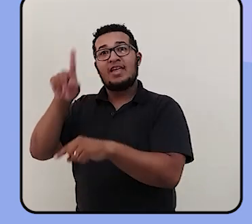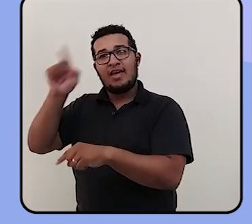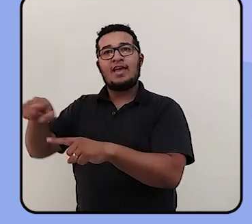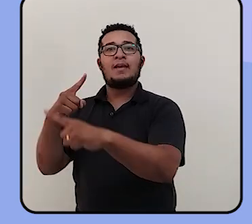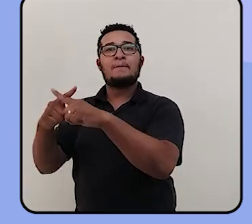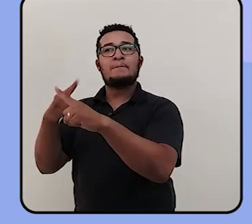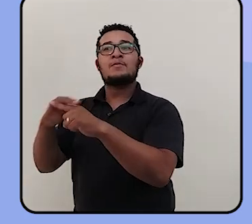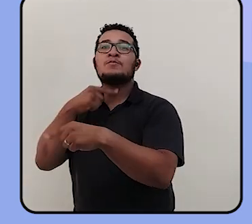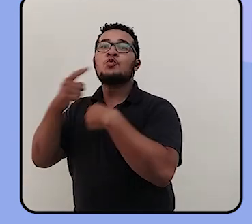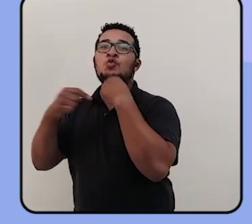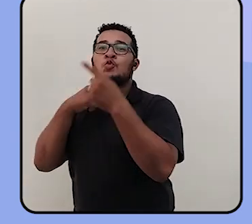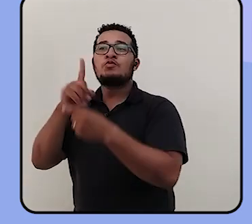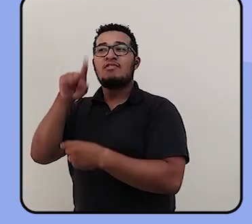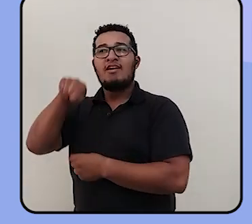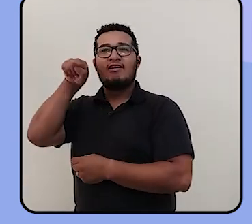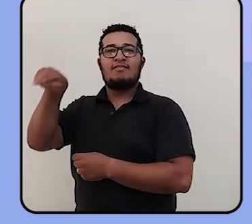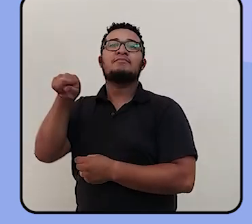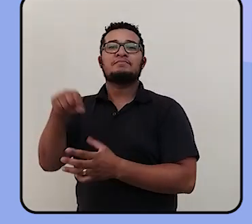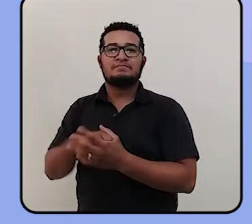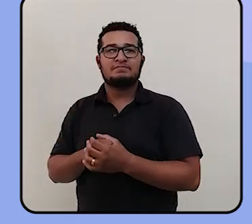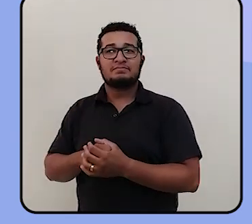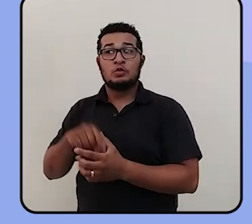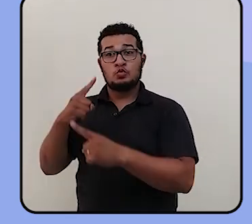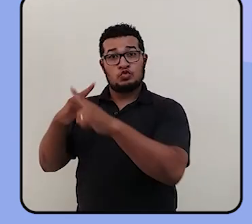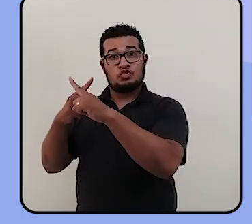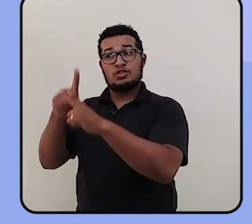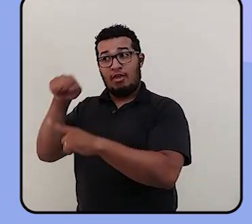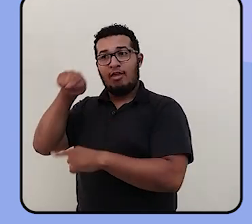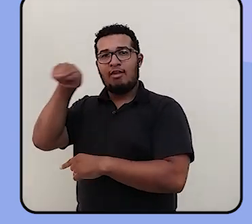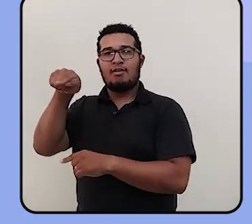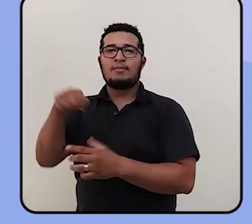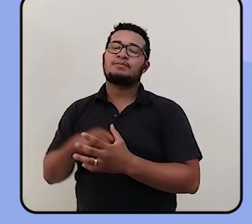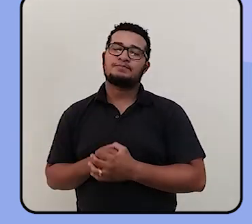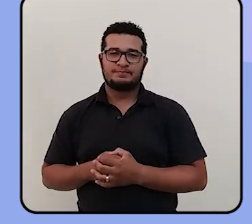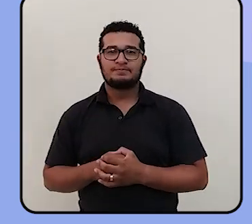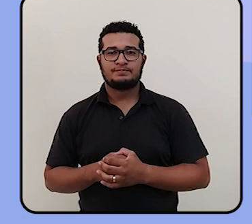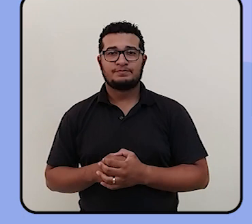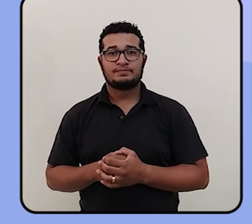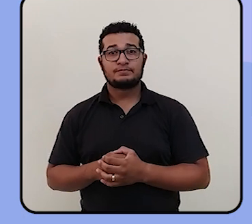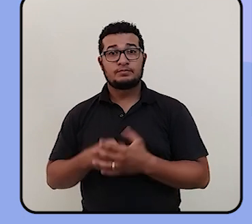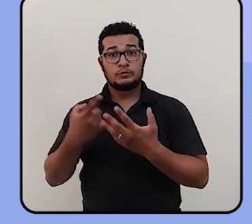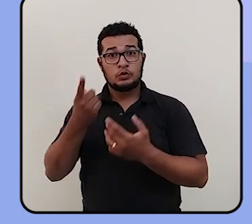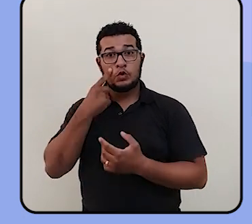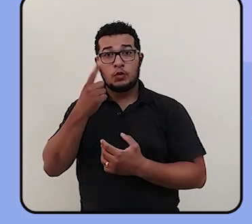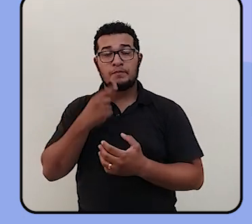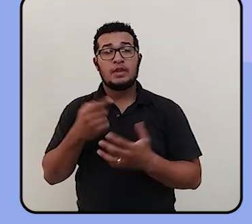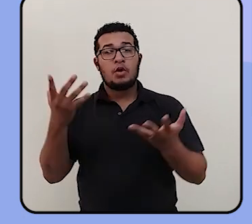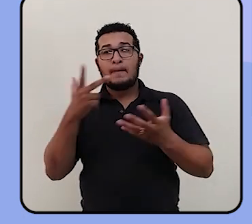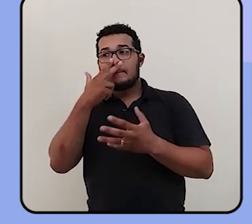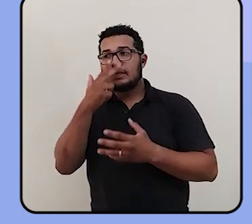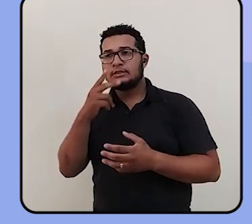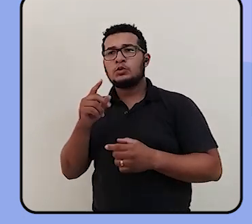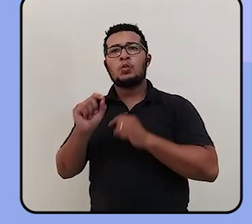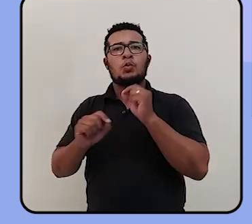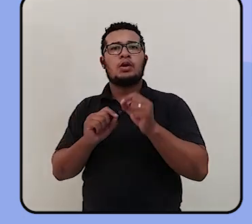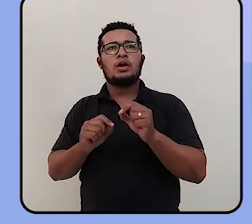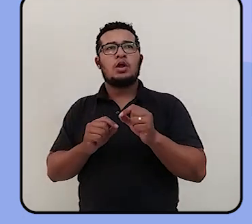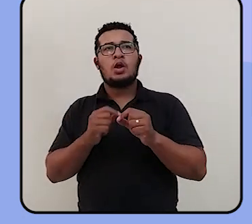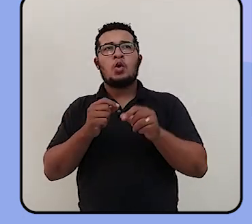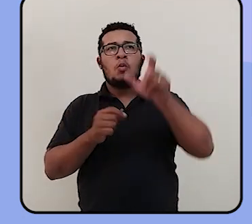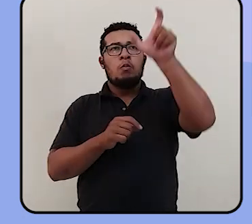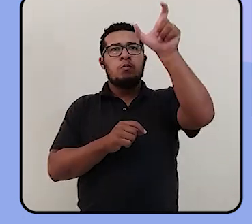naquela coluna que está a pergunta, é naquela coluna que está o X. Então vamos lá, vamos